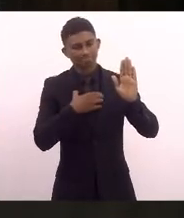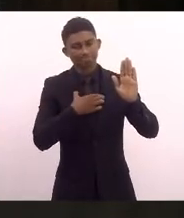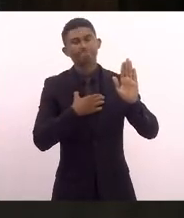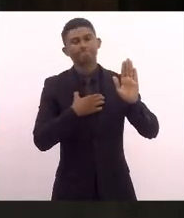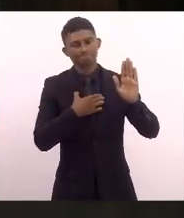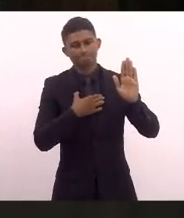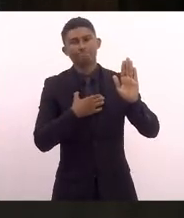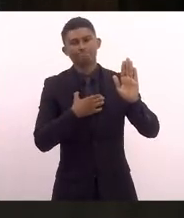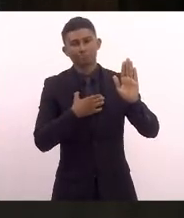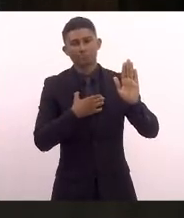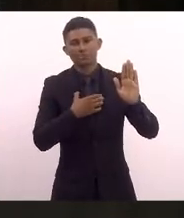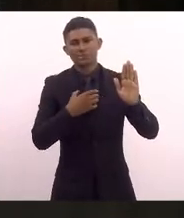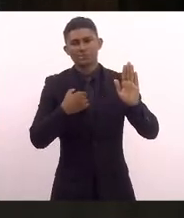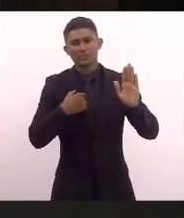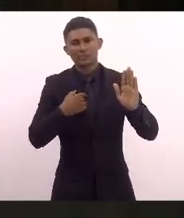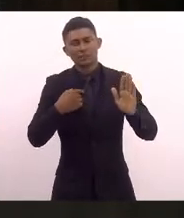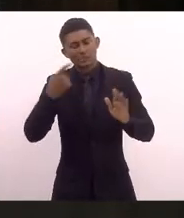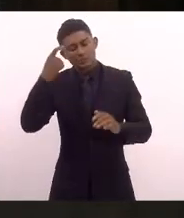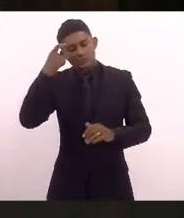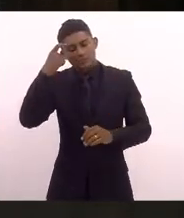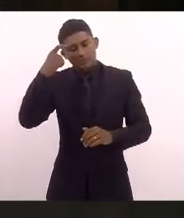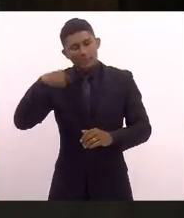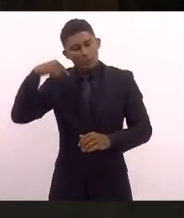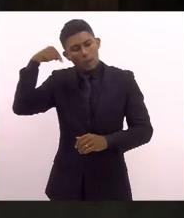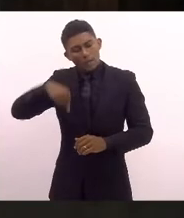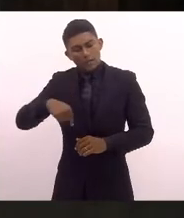muito inquieta com a minha fala,